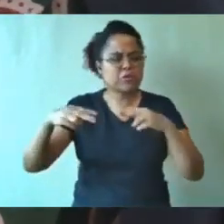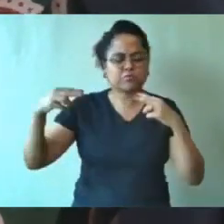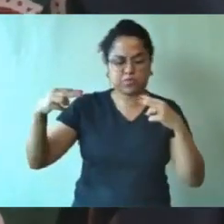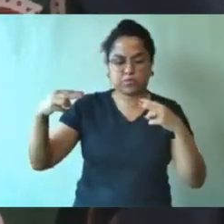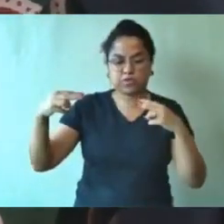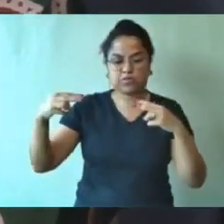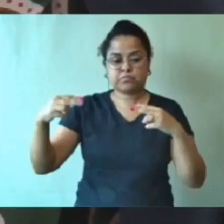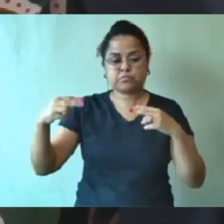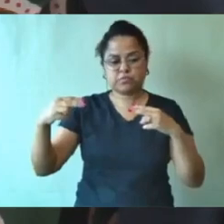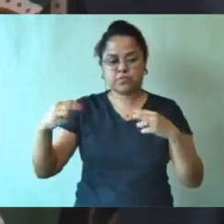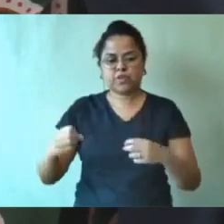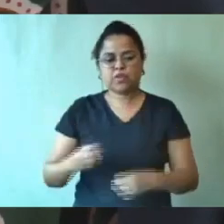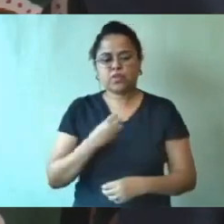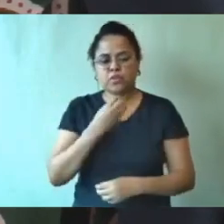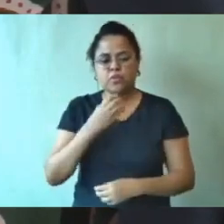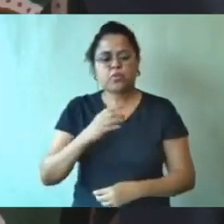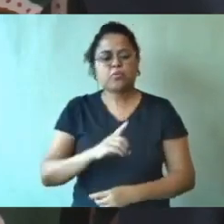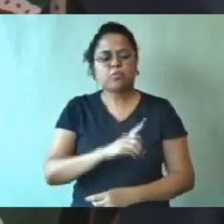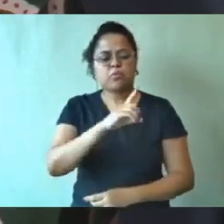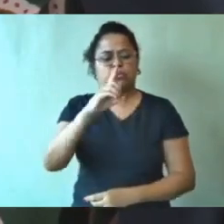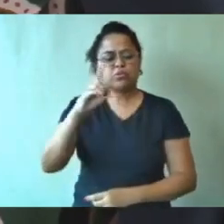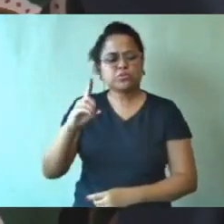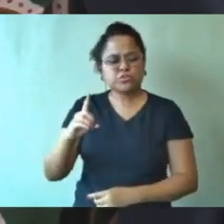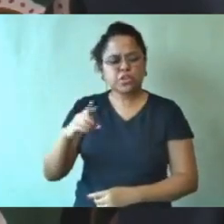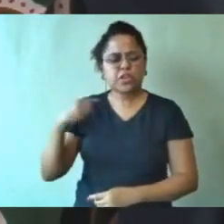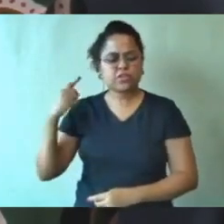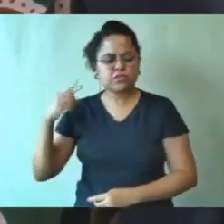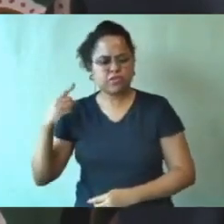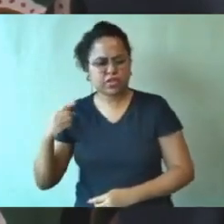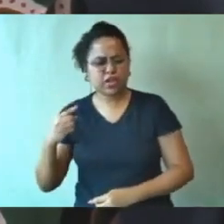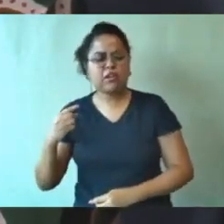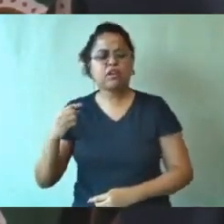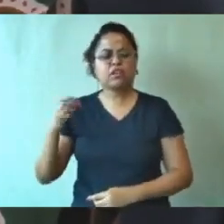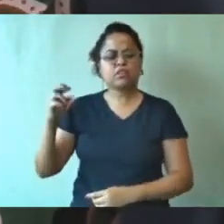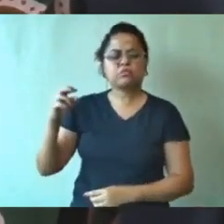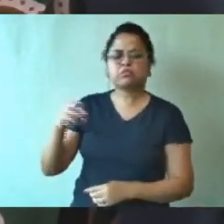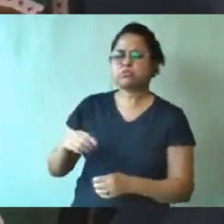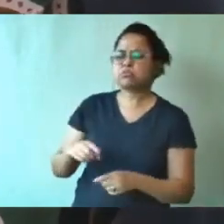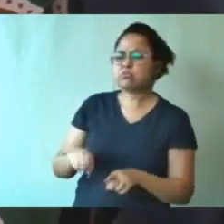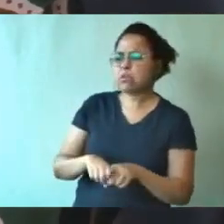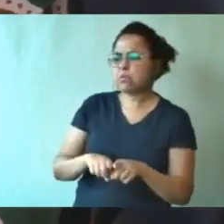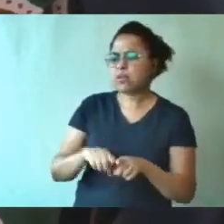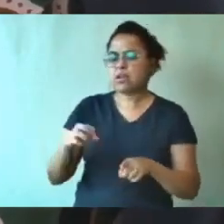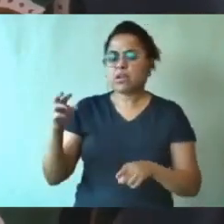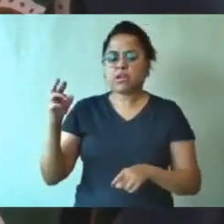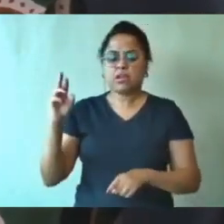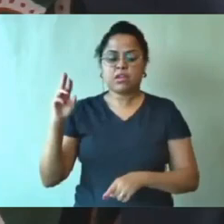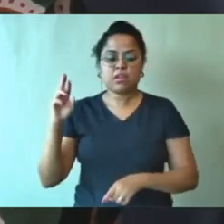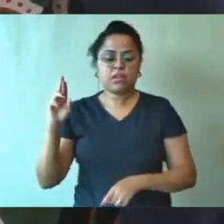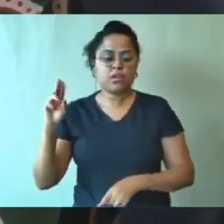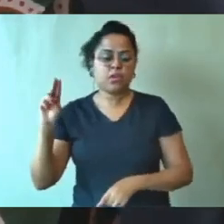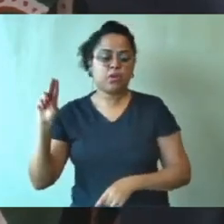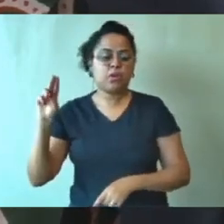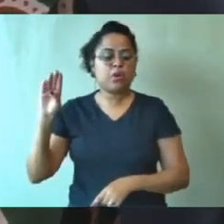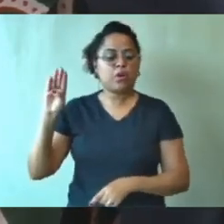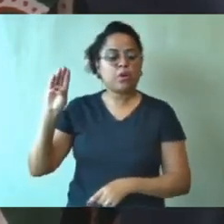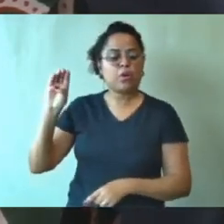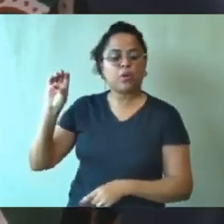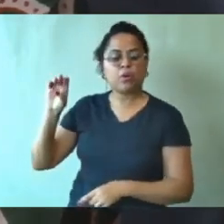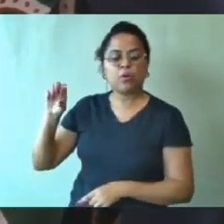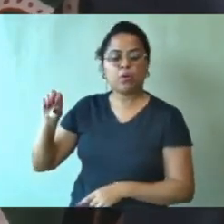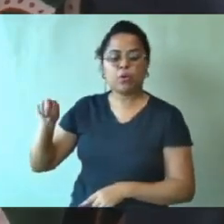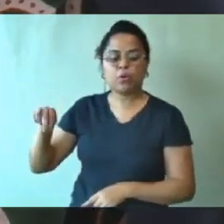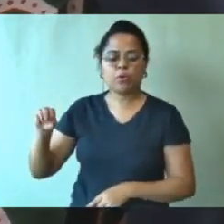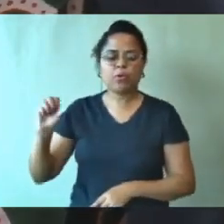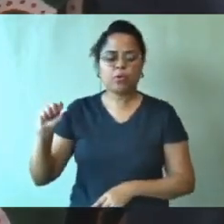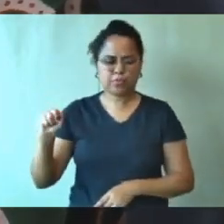Guilherme. Sejam todos bem-vindos à nossa CPI. Como foi bem falado pelo nosso vereador Braulio,